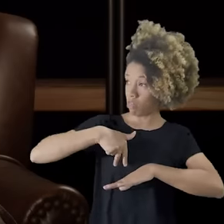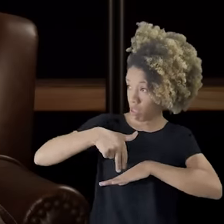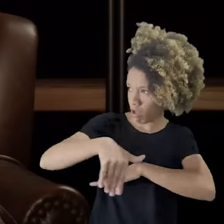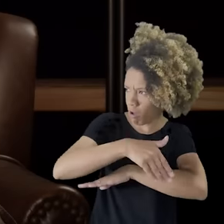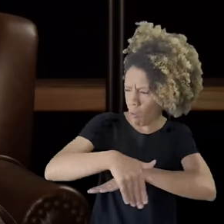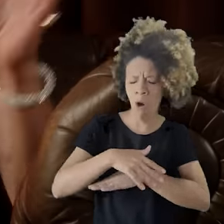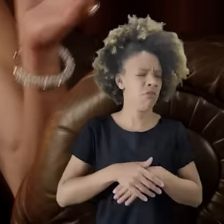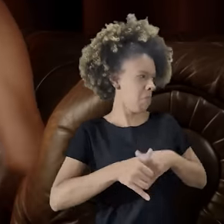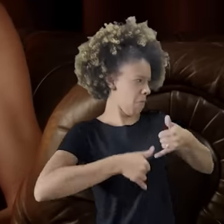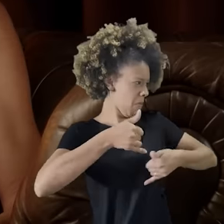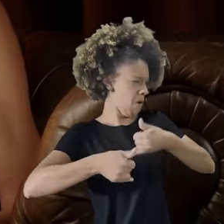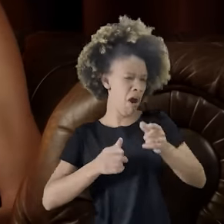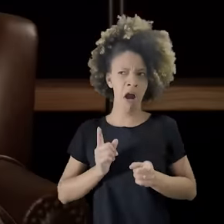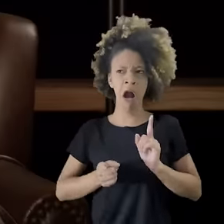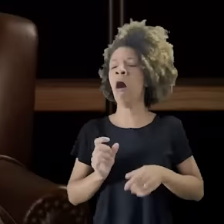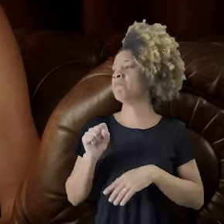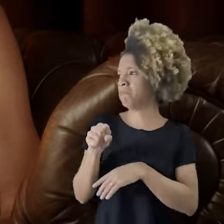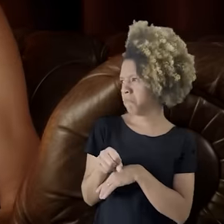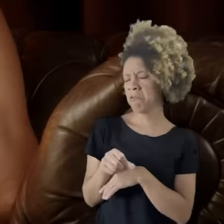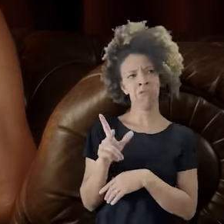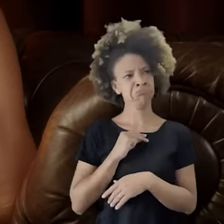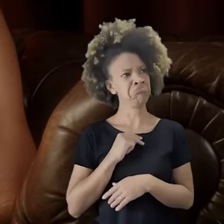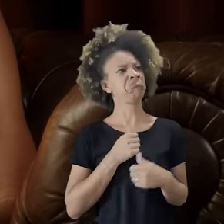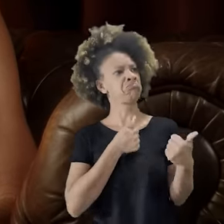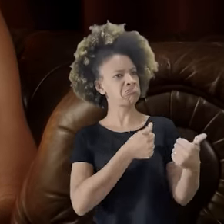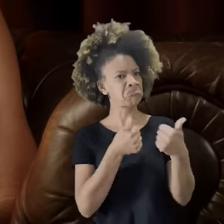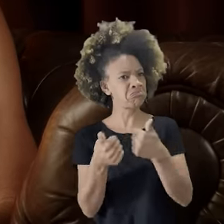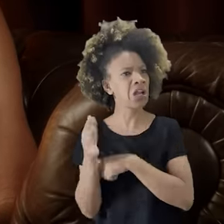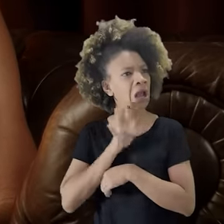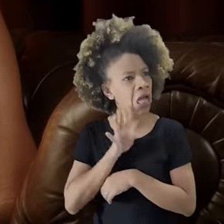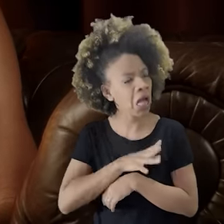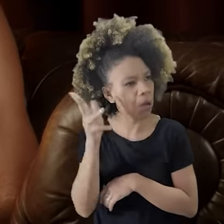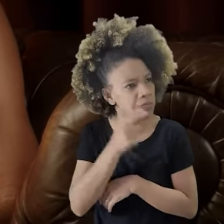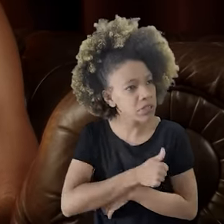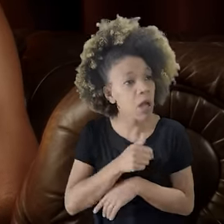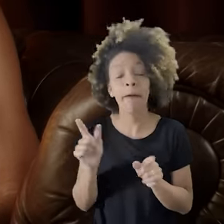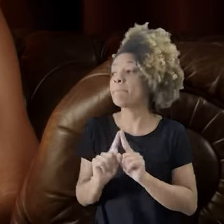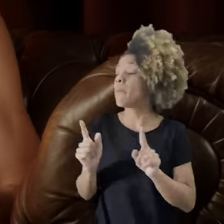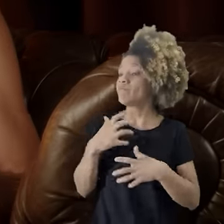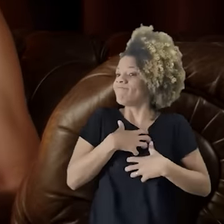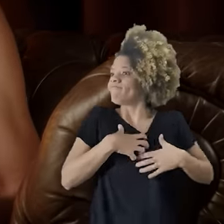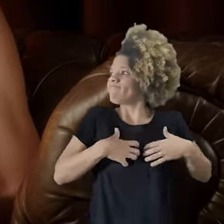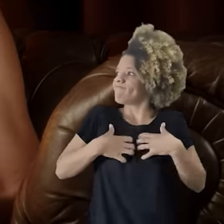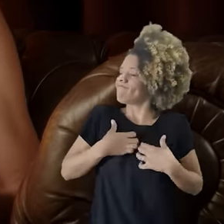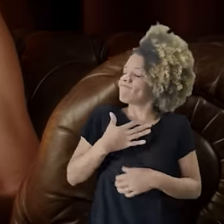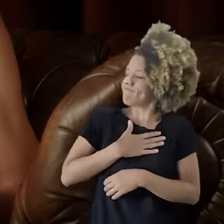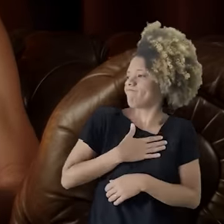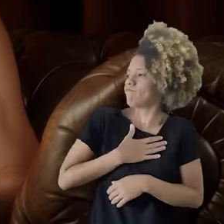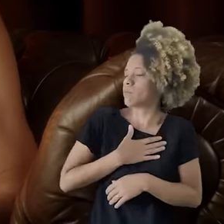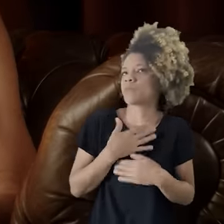que tava bom eu falava Caramba que legal né como são bonita né e aquilo mexeu muito comigo